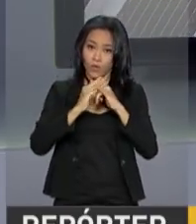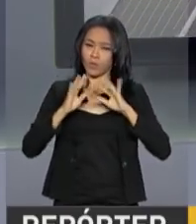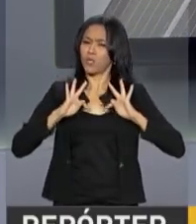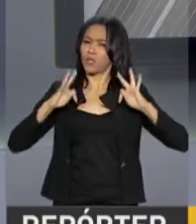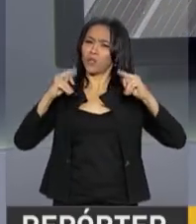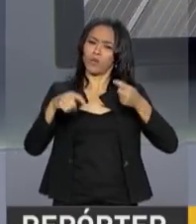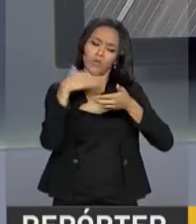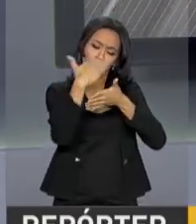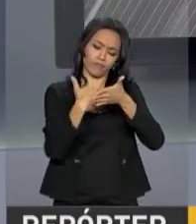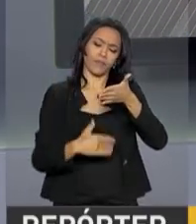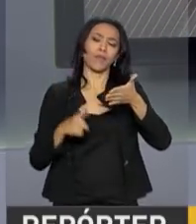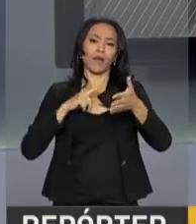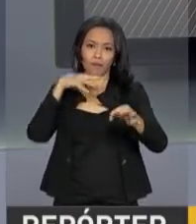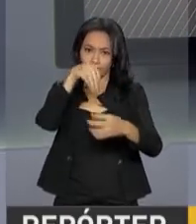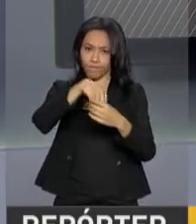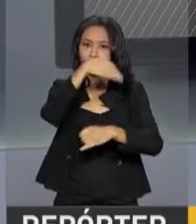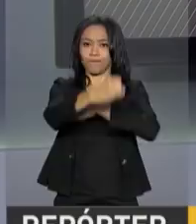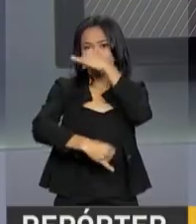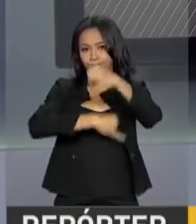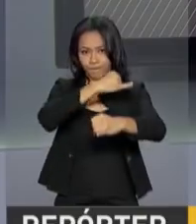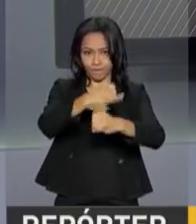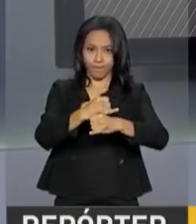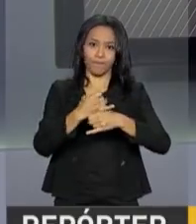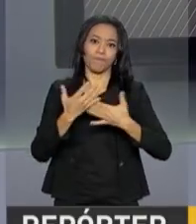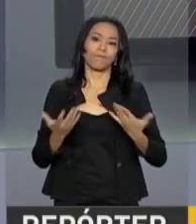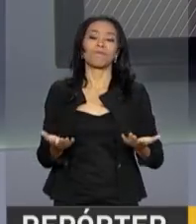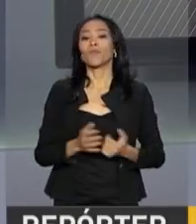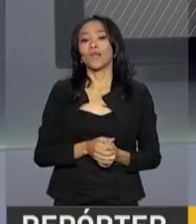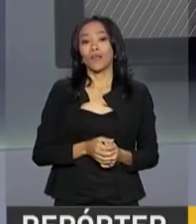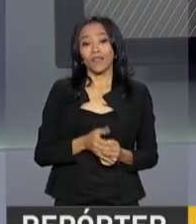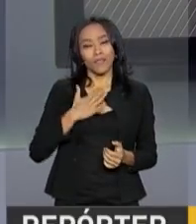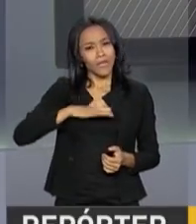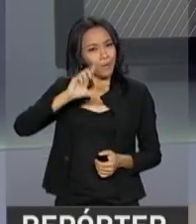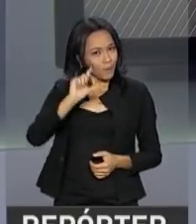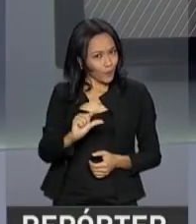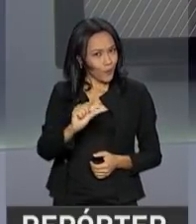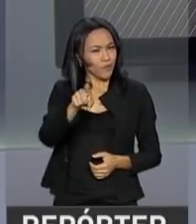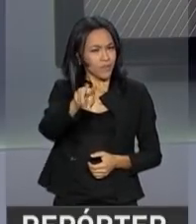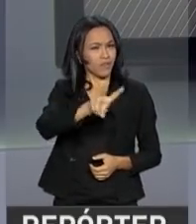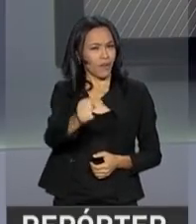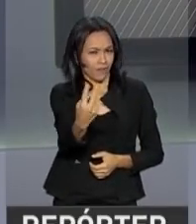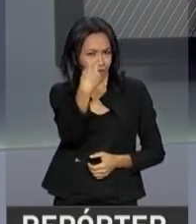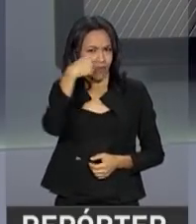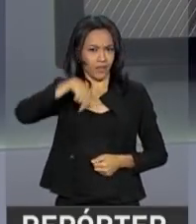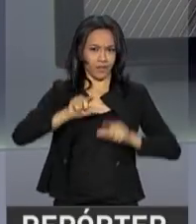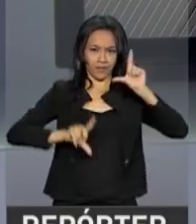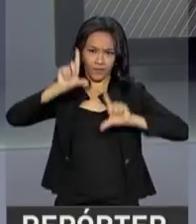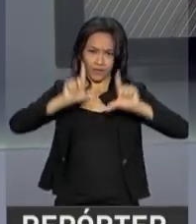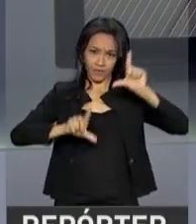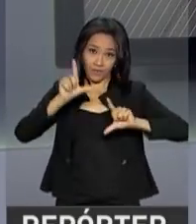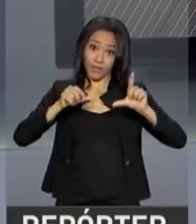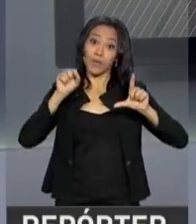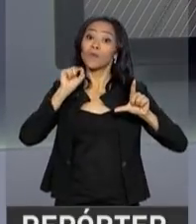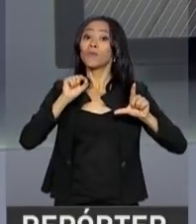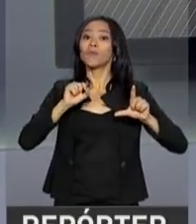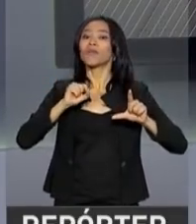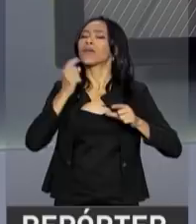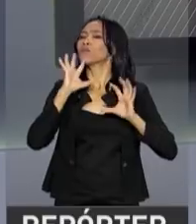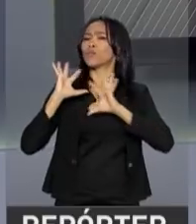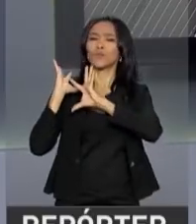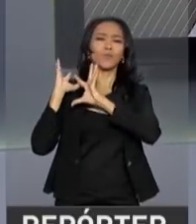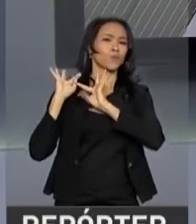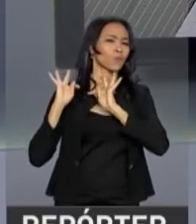e toda a nossa programação também está na nossa página na internet. Daqui a pouco você acompanha aqui pela NBR, ao vivo, a